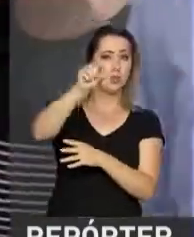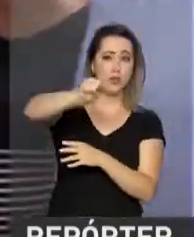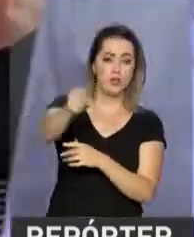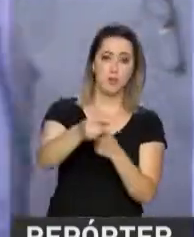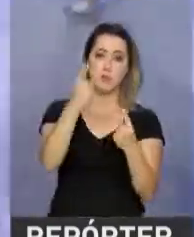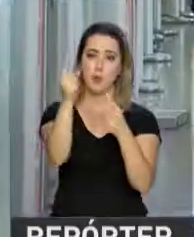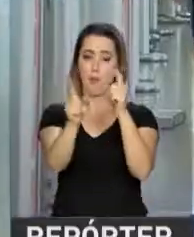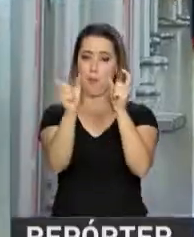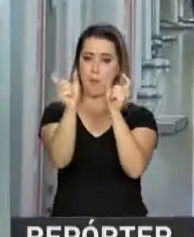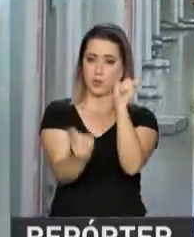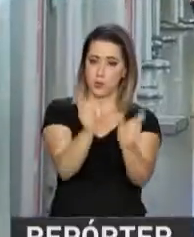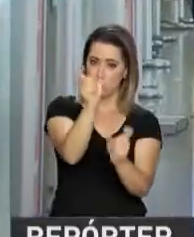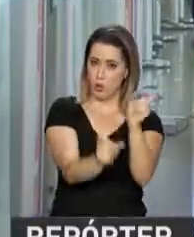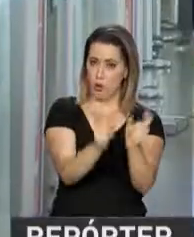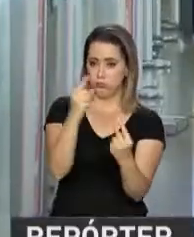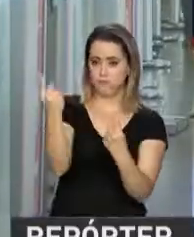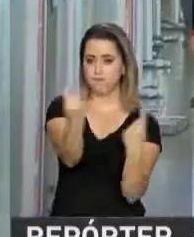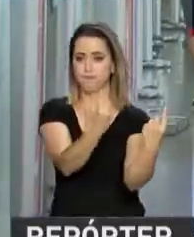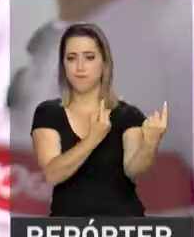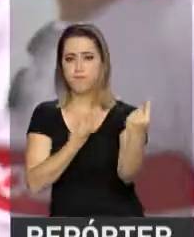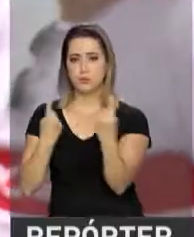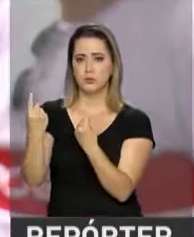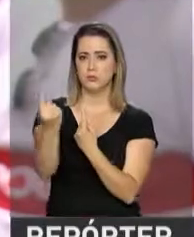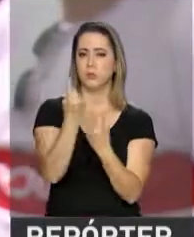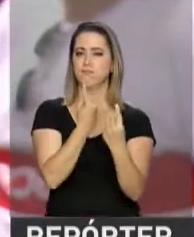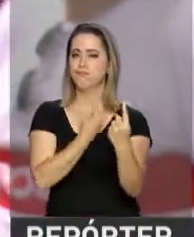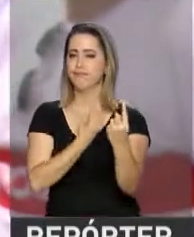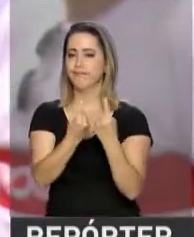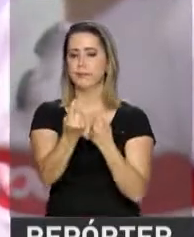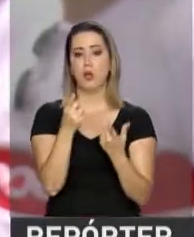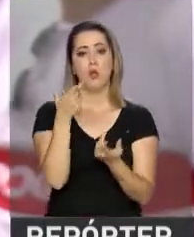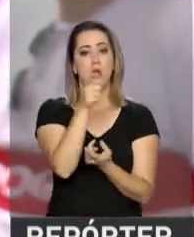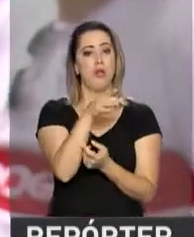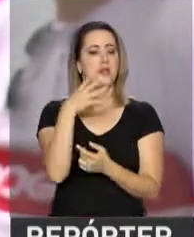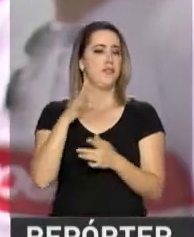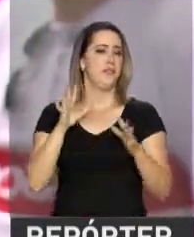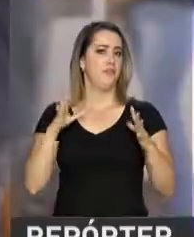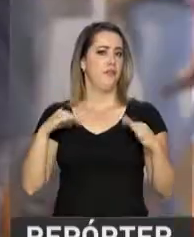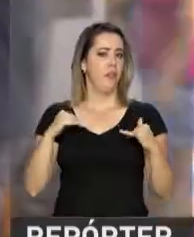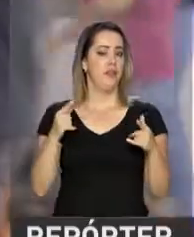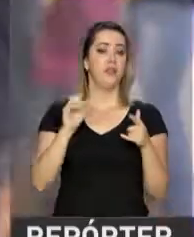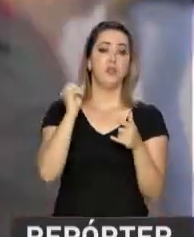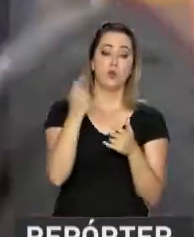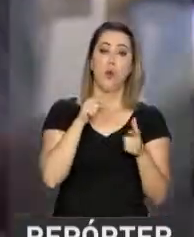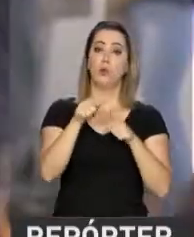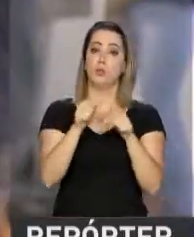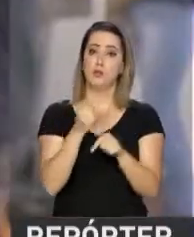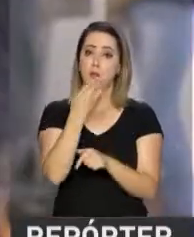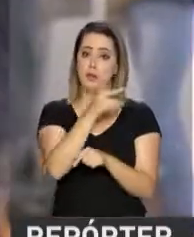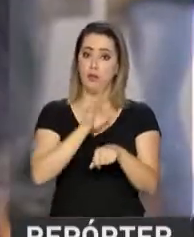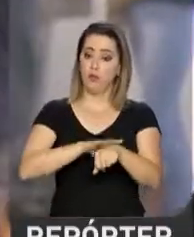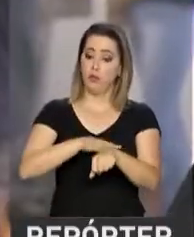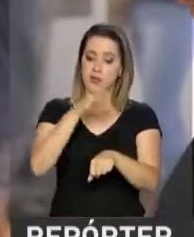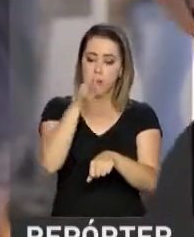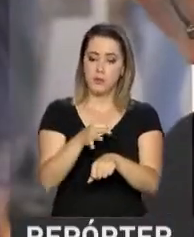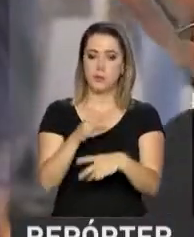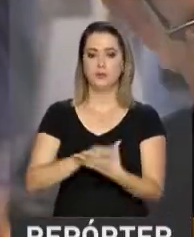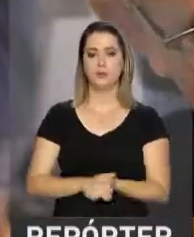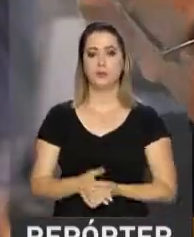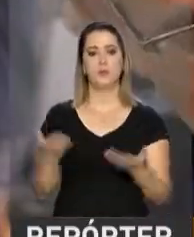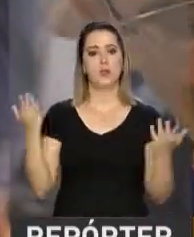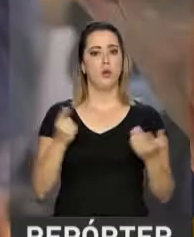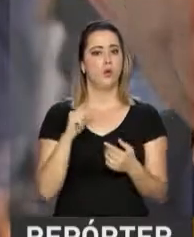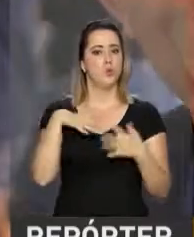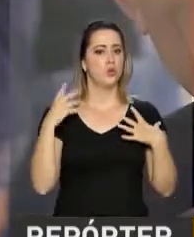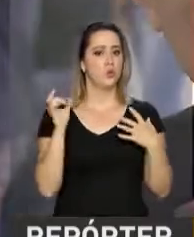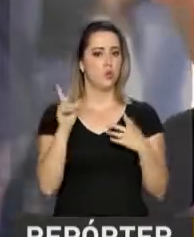passageiros alguns estão de férias outros como o rogério o trabalho e com o tempo contado e espero que agora trouxe